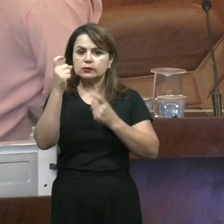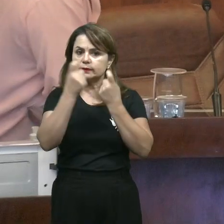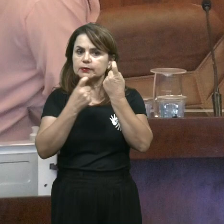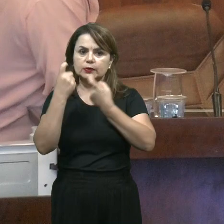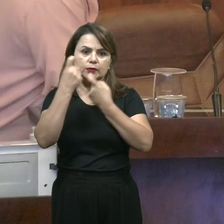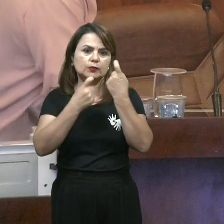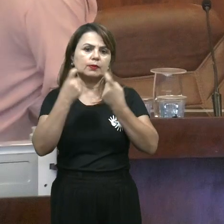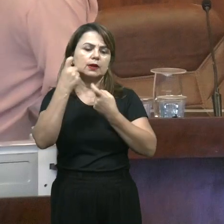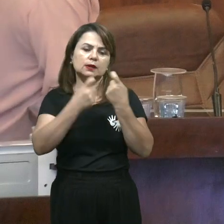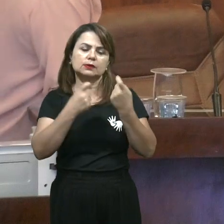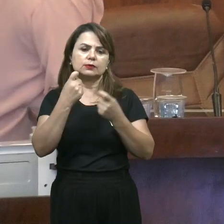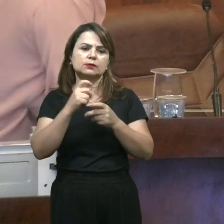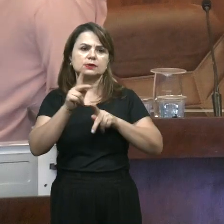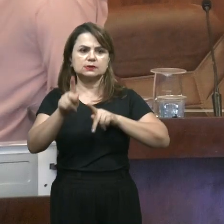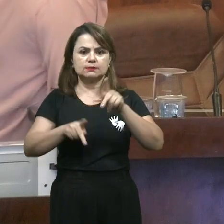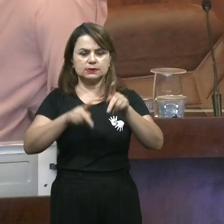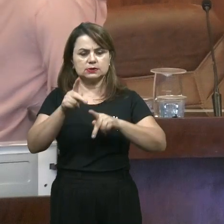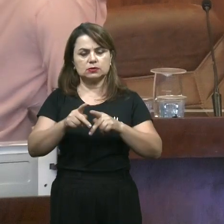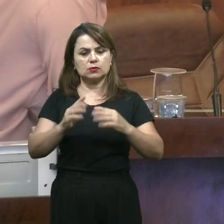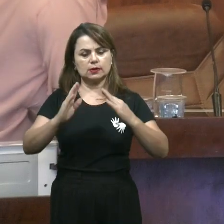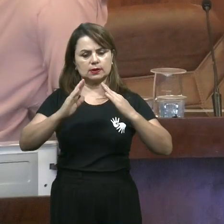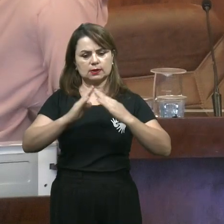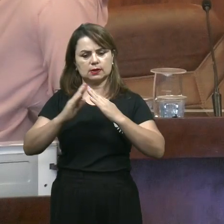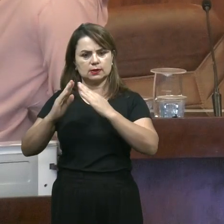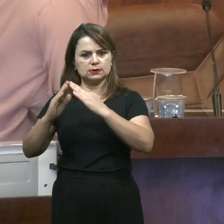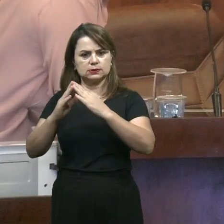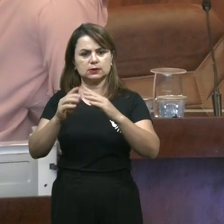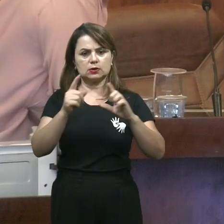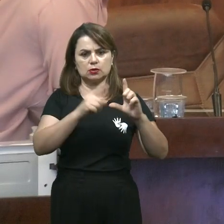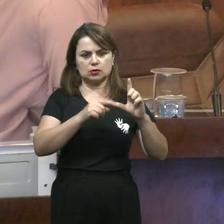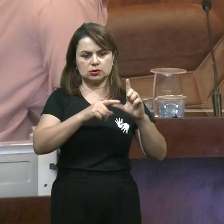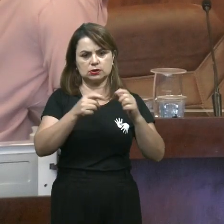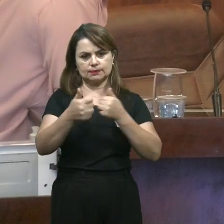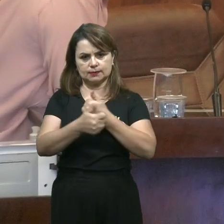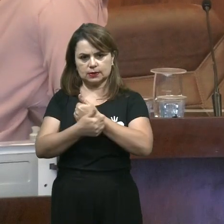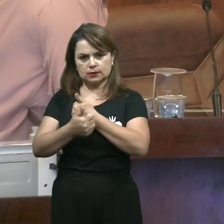transtorno para o que reside e comerciantes naquele local.